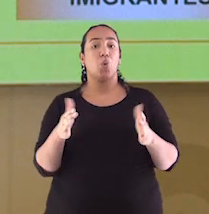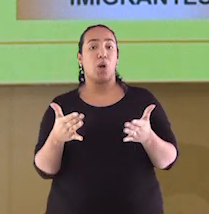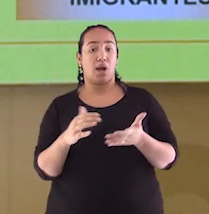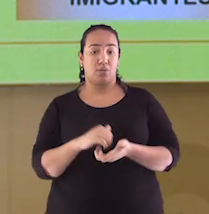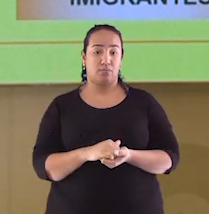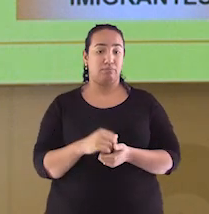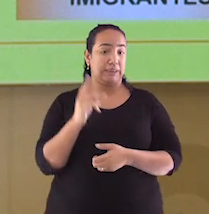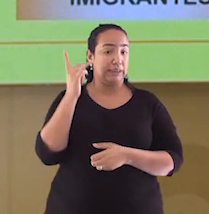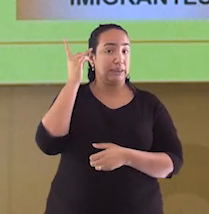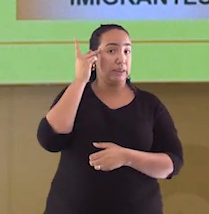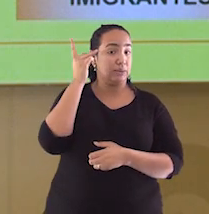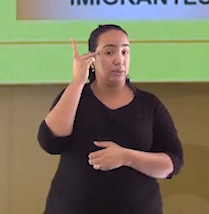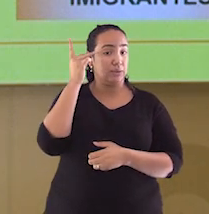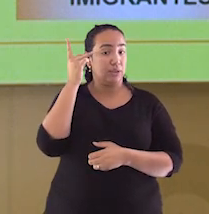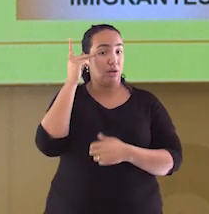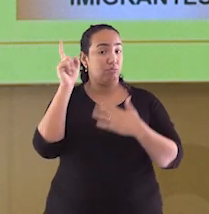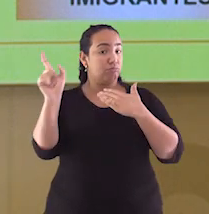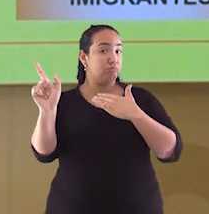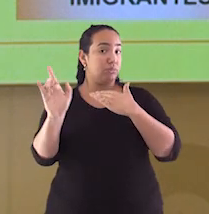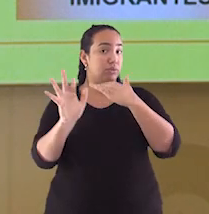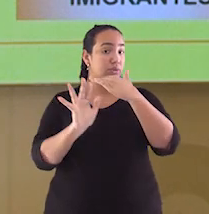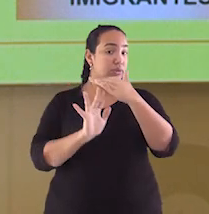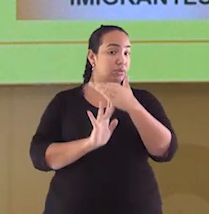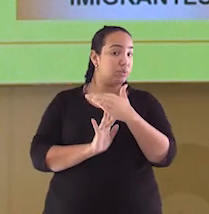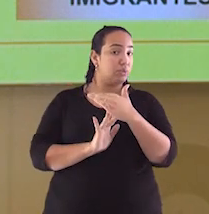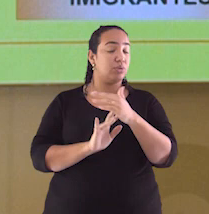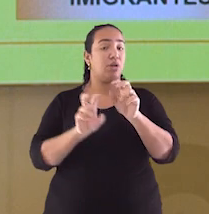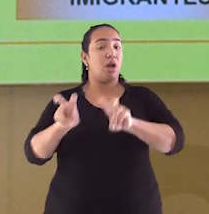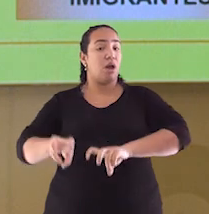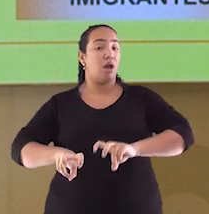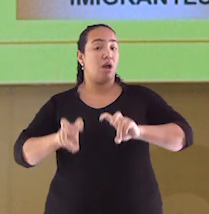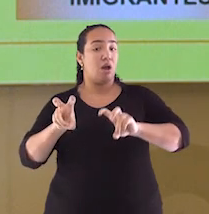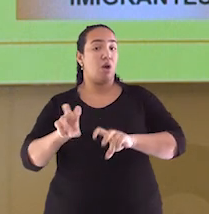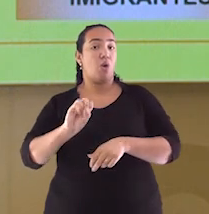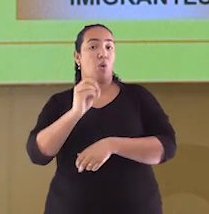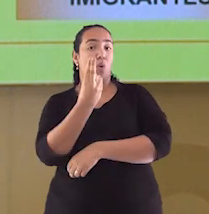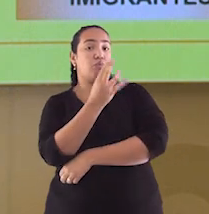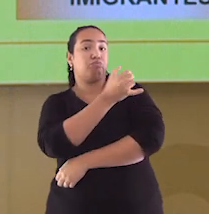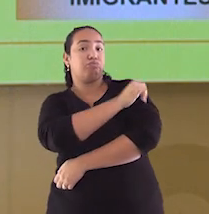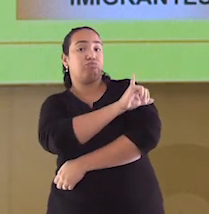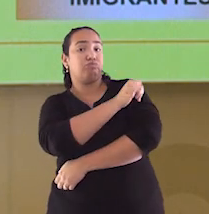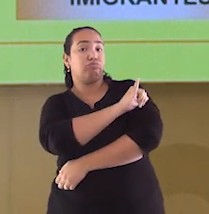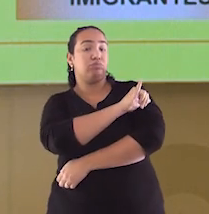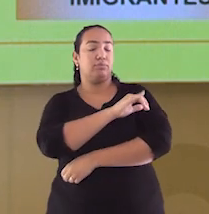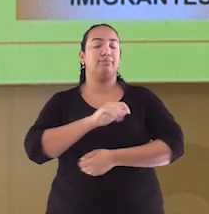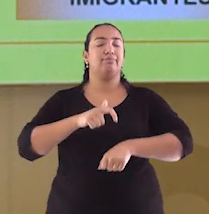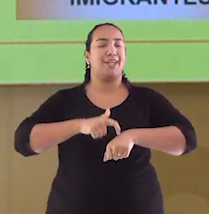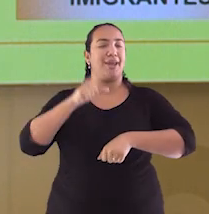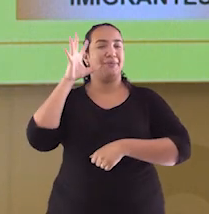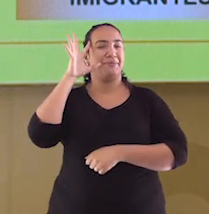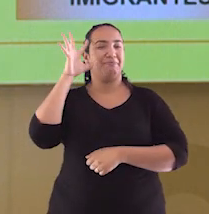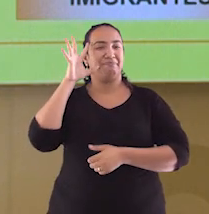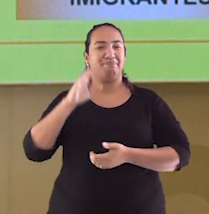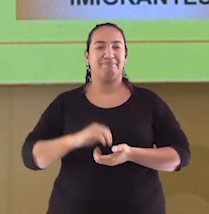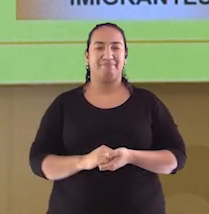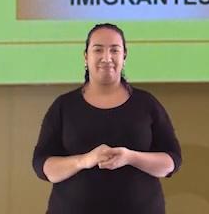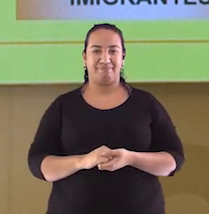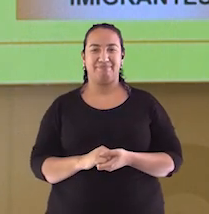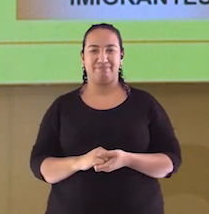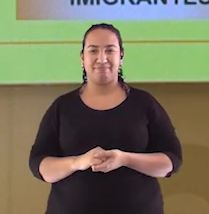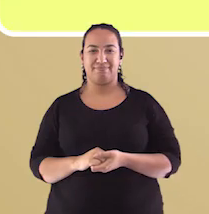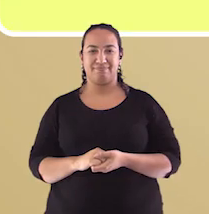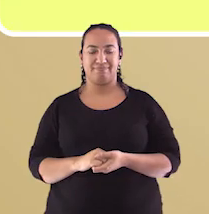palavras? Paulistas, imigrantes, agricultura ou cariocas? Mais um tempo para